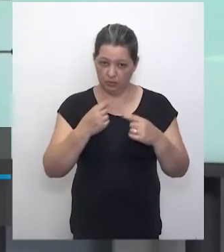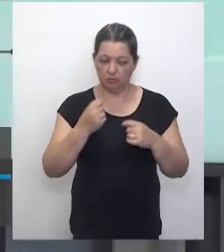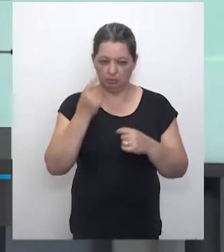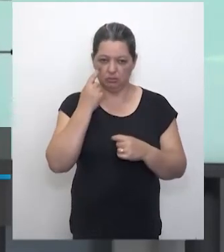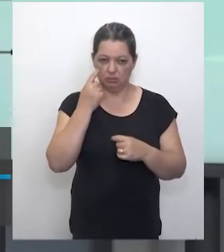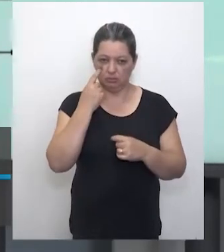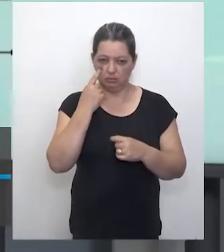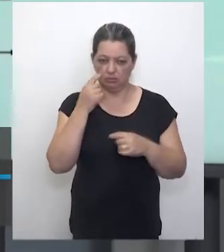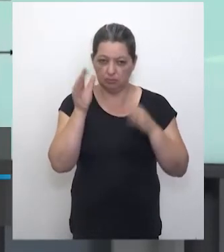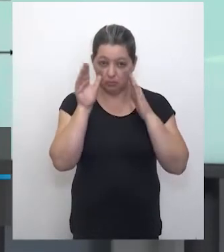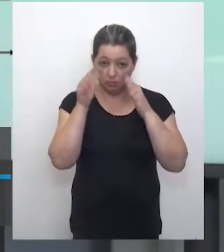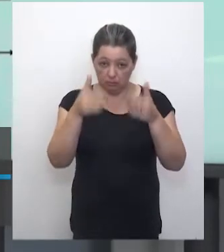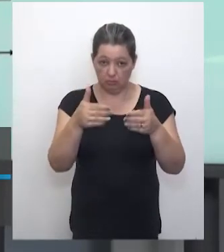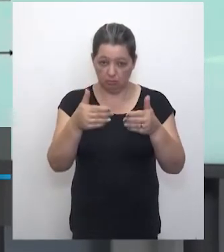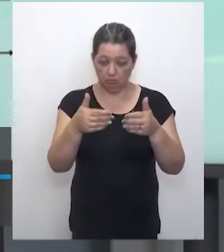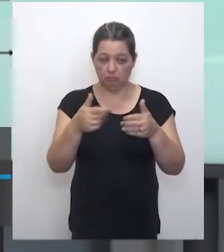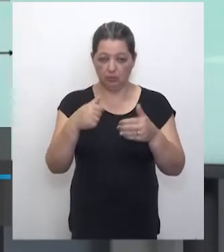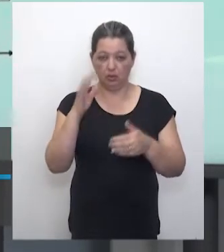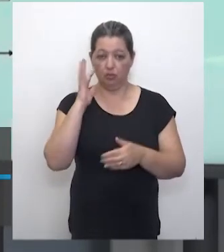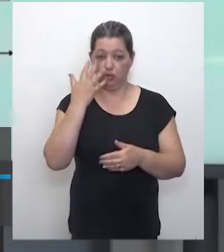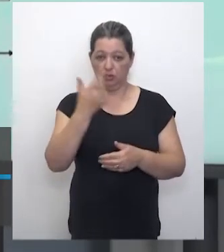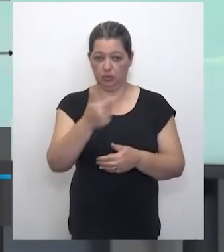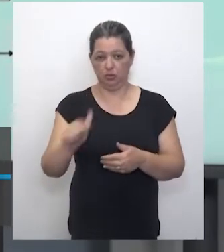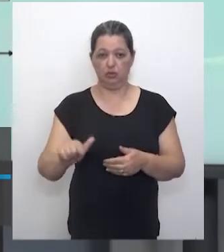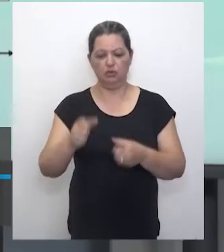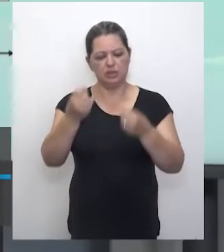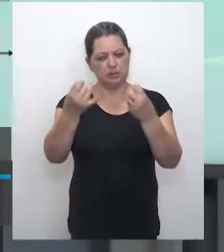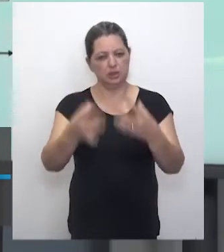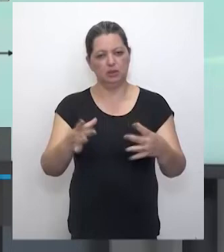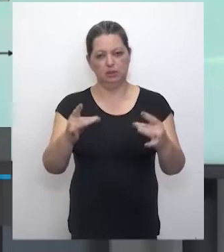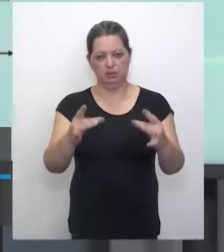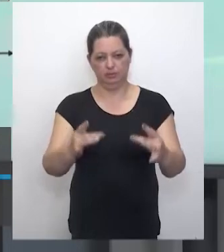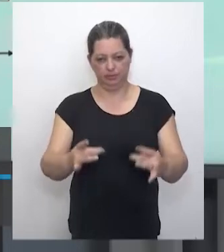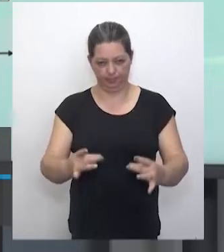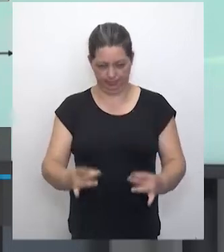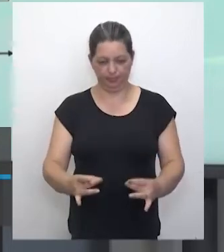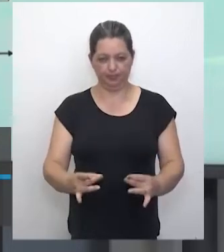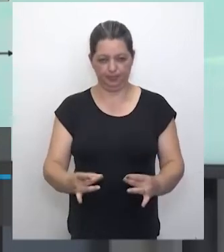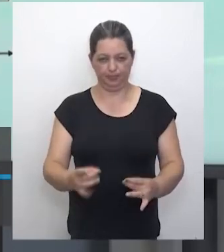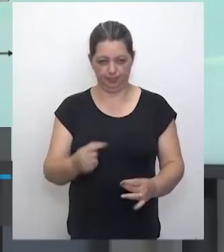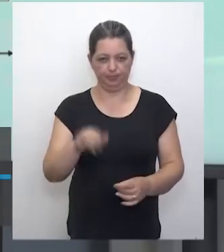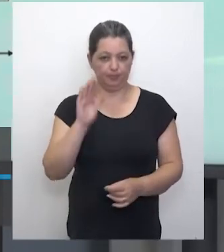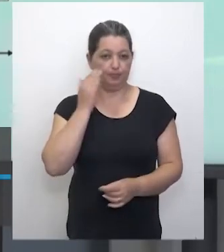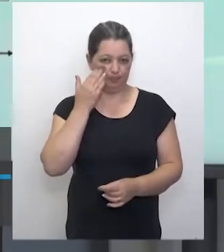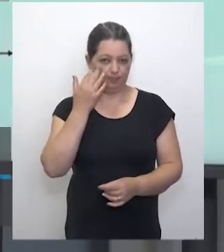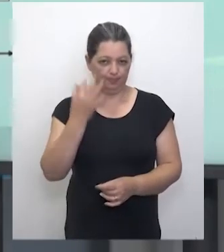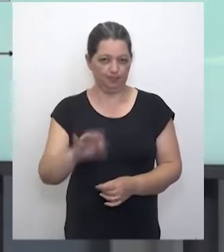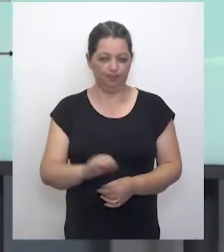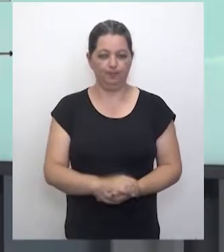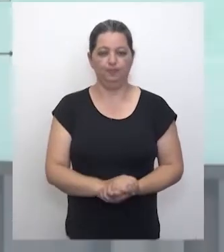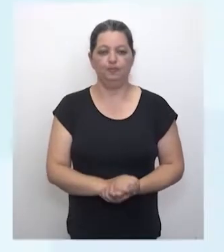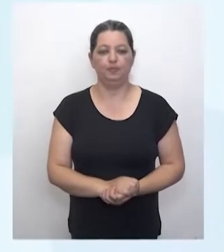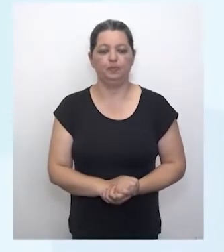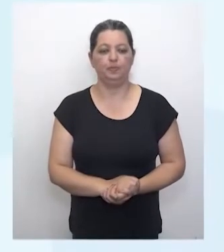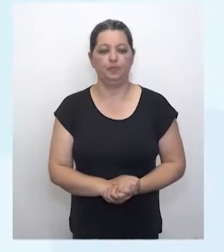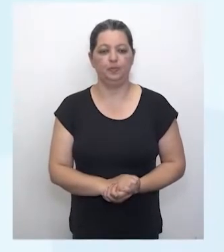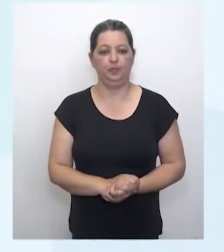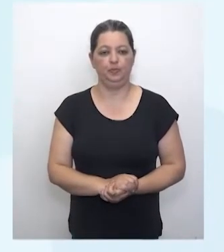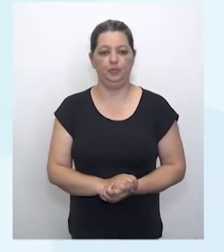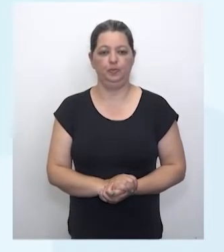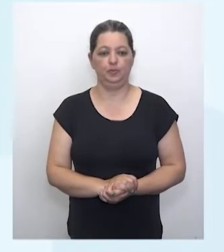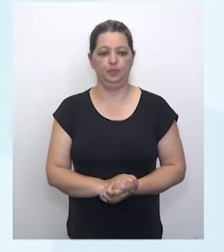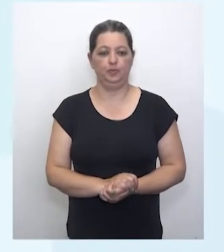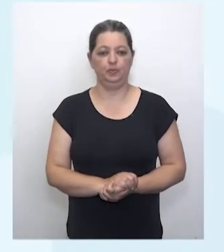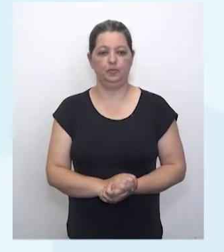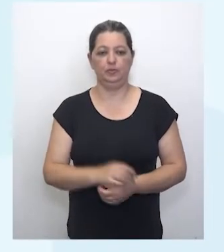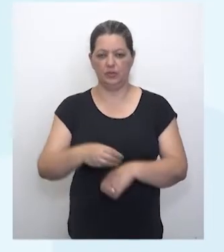se concentrar, porque eu vou resolver de novo, explicando tudo, passo a passo, para você entender direitinho. Então, vem cá. Eu dei